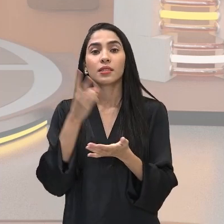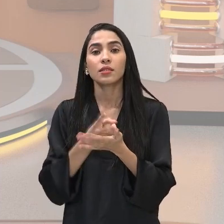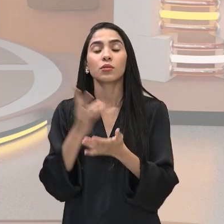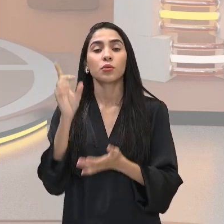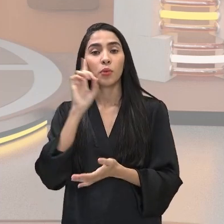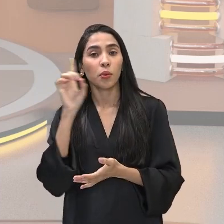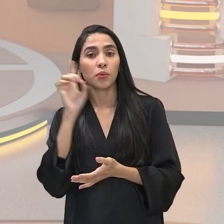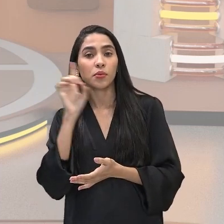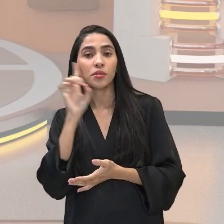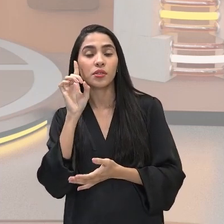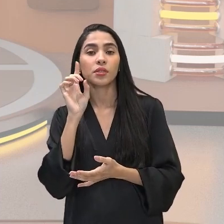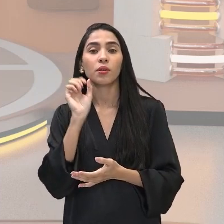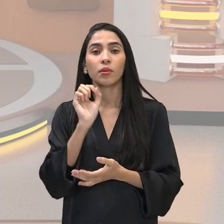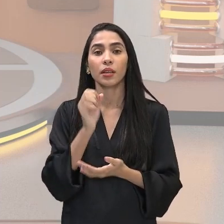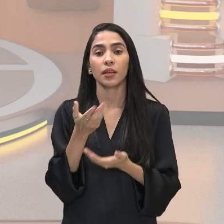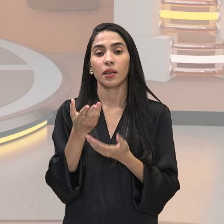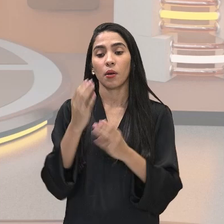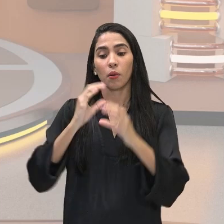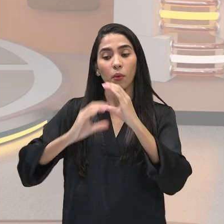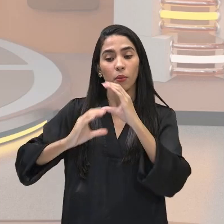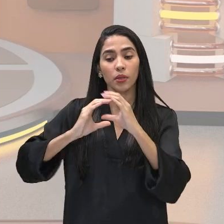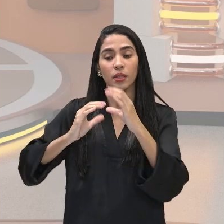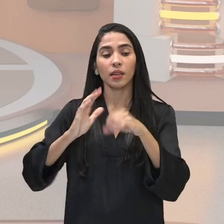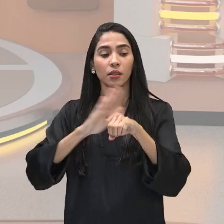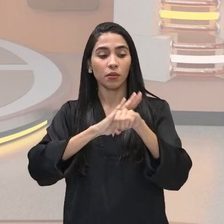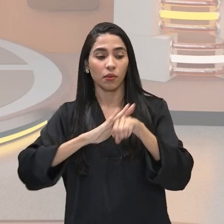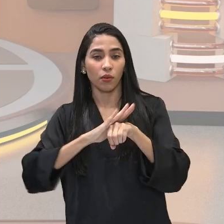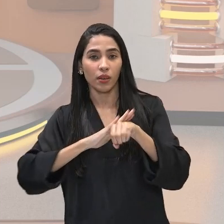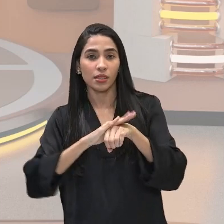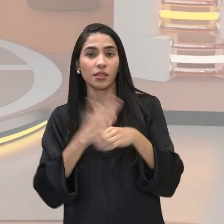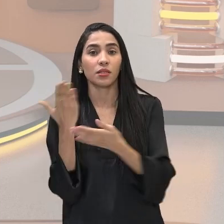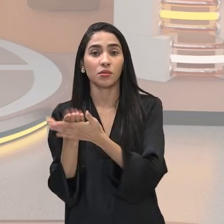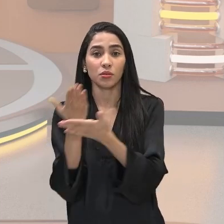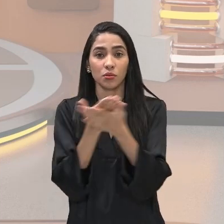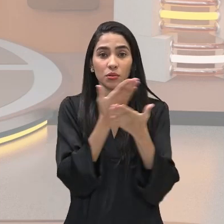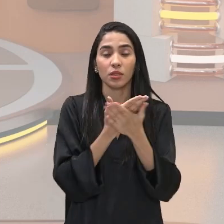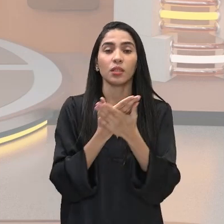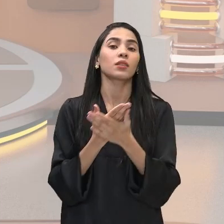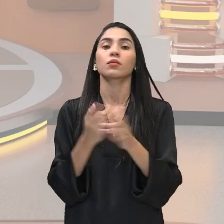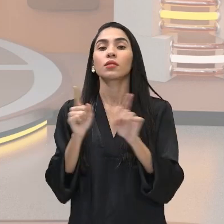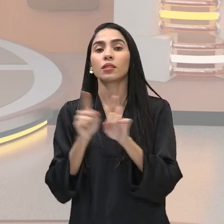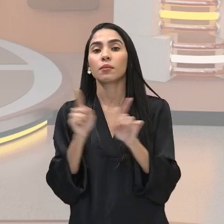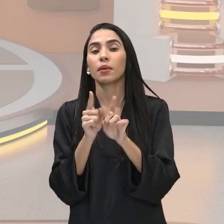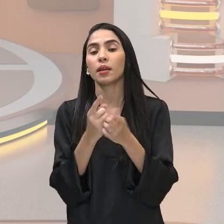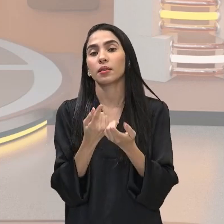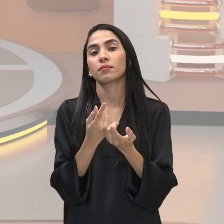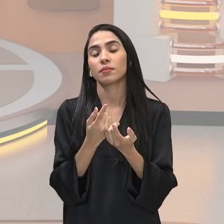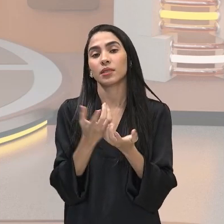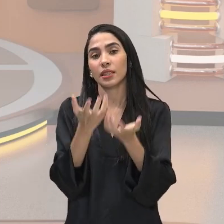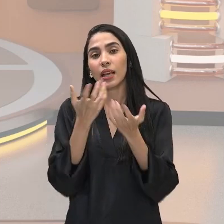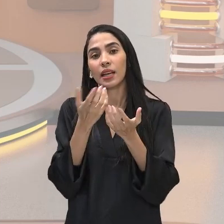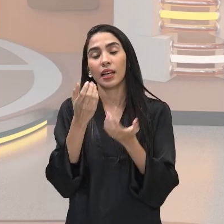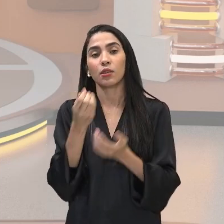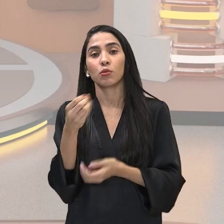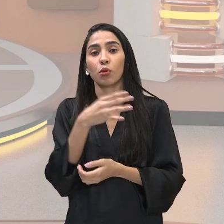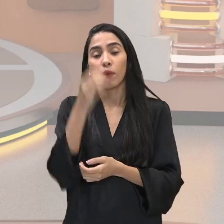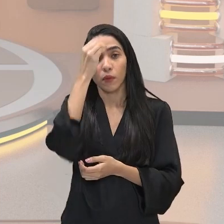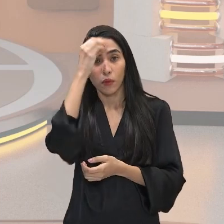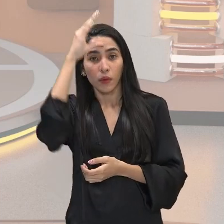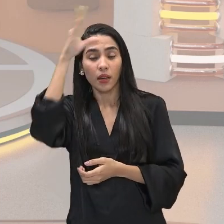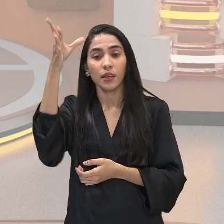constantemente, né, nos comunicando, constantemente estudando, constantemente buscando novos